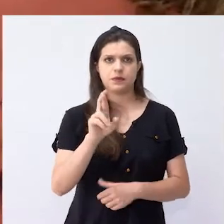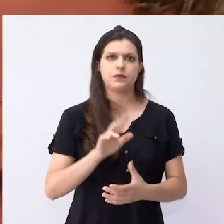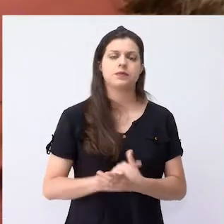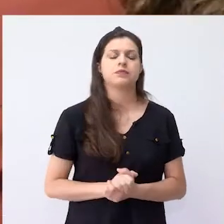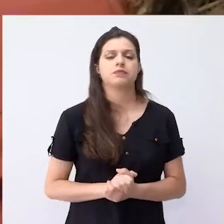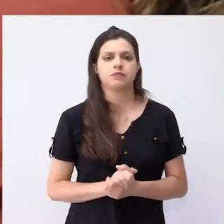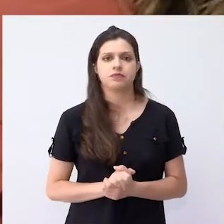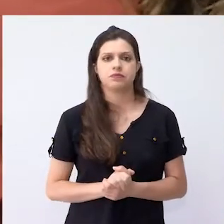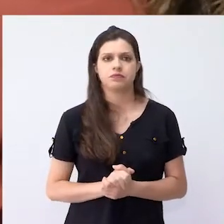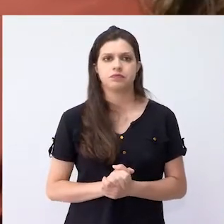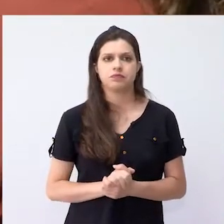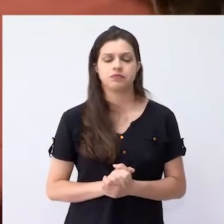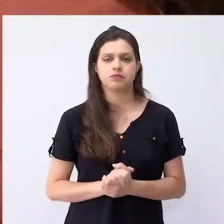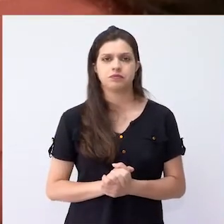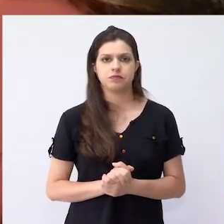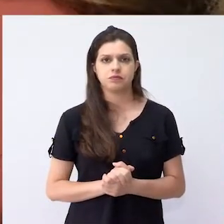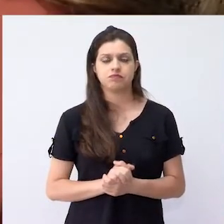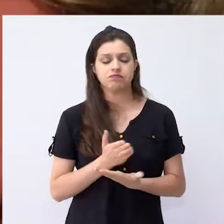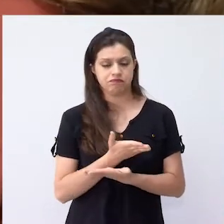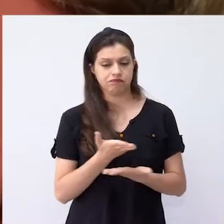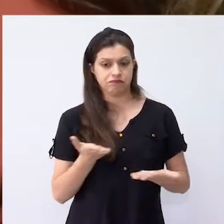prt24.mpt.mp.br.